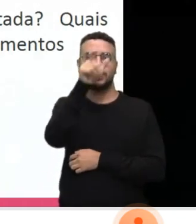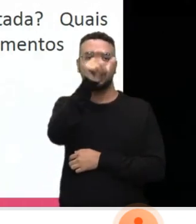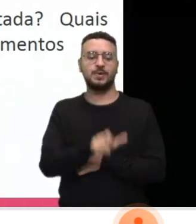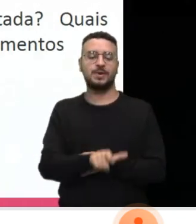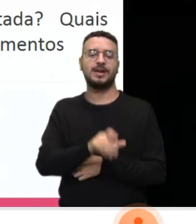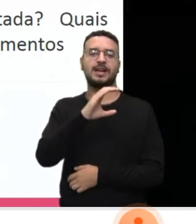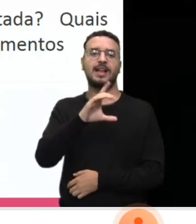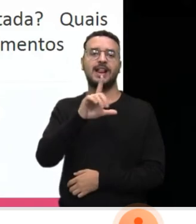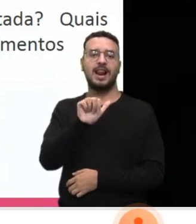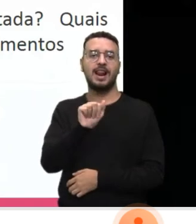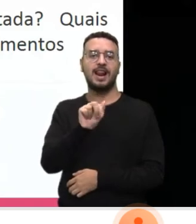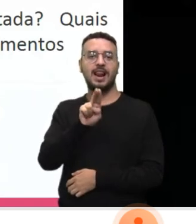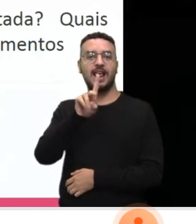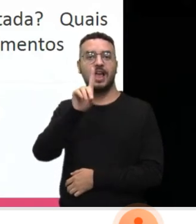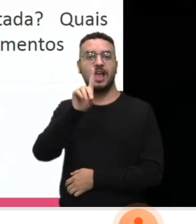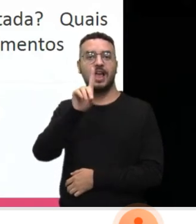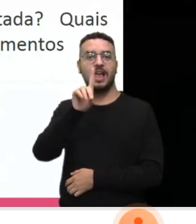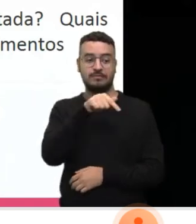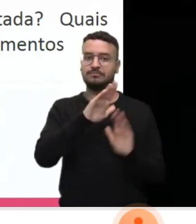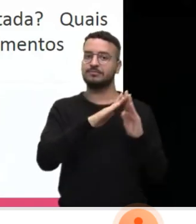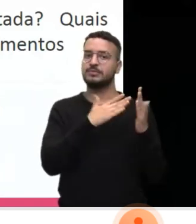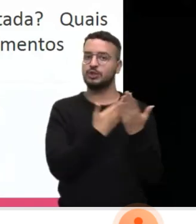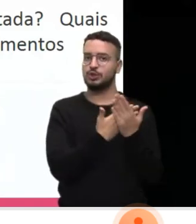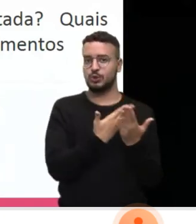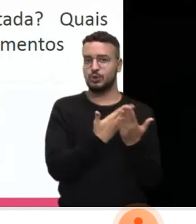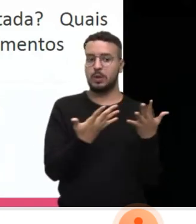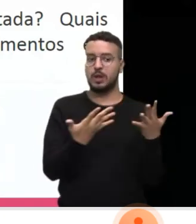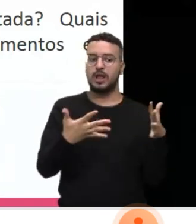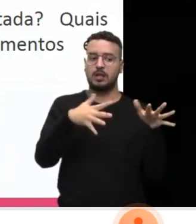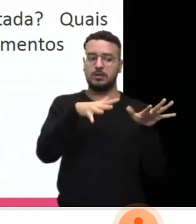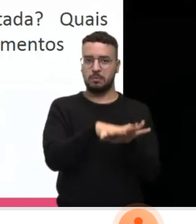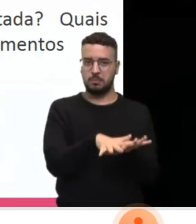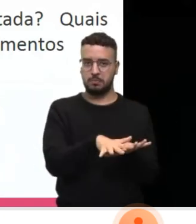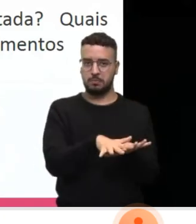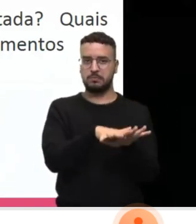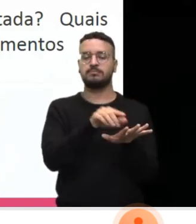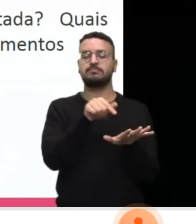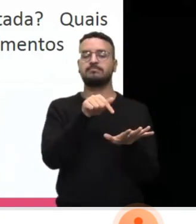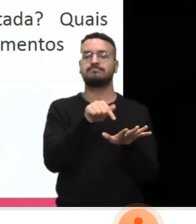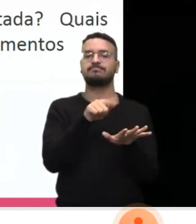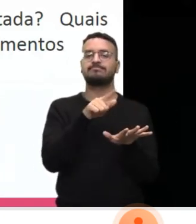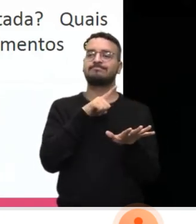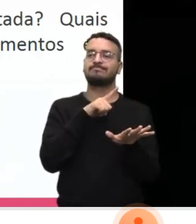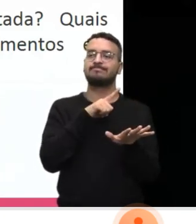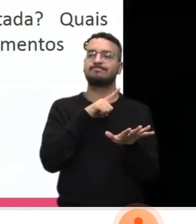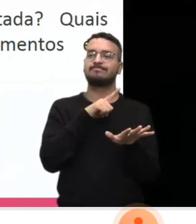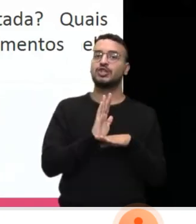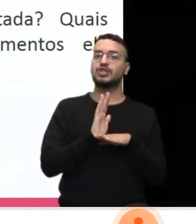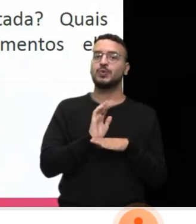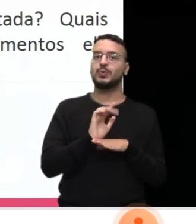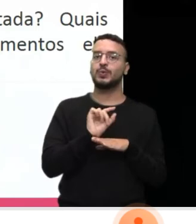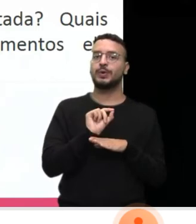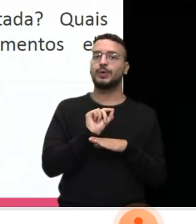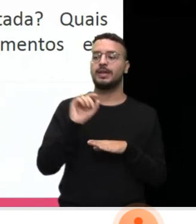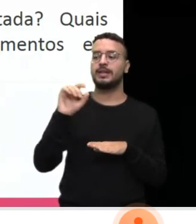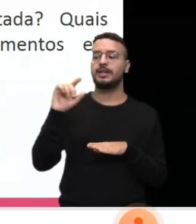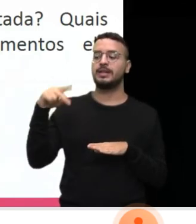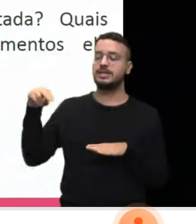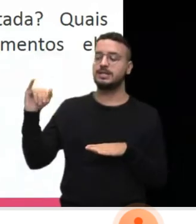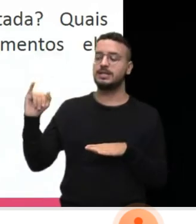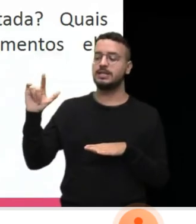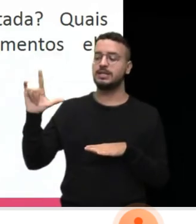ela já teve algumas orientações com a professora Nilce, do atendimento educacional especializado, sobre a Libras